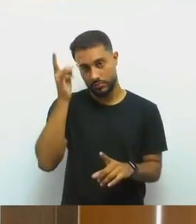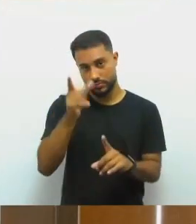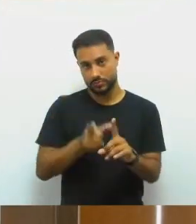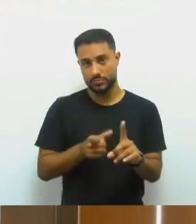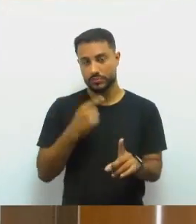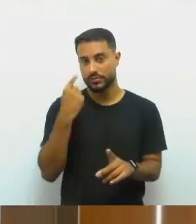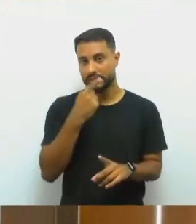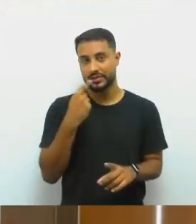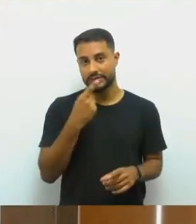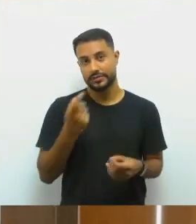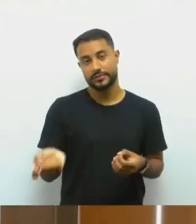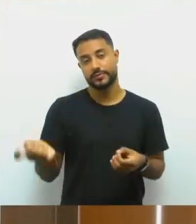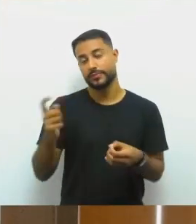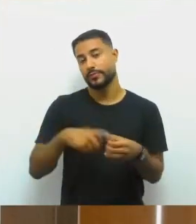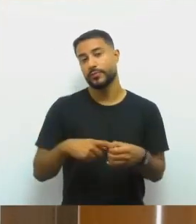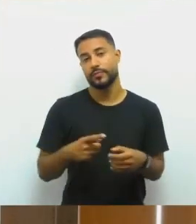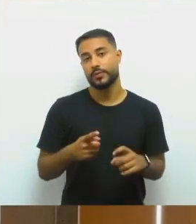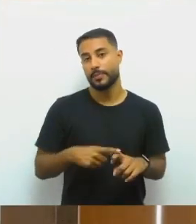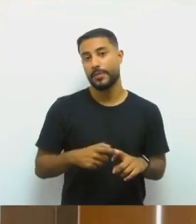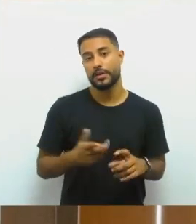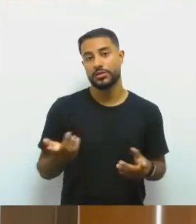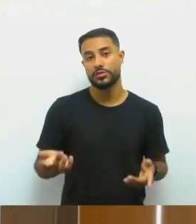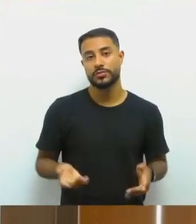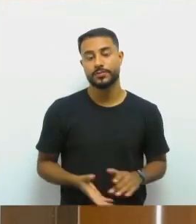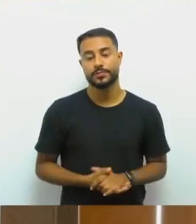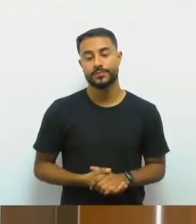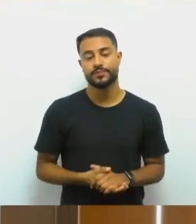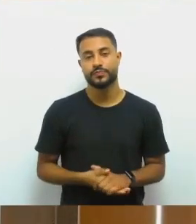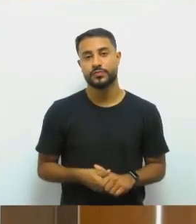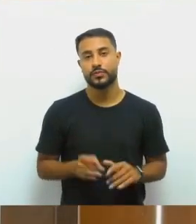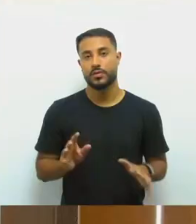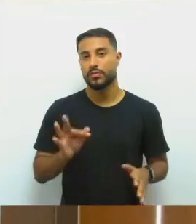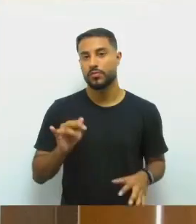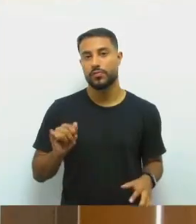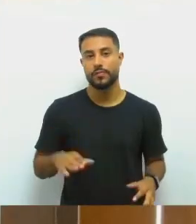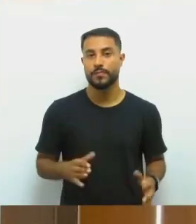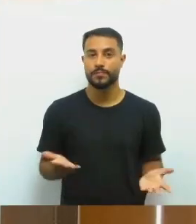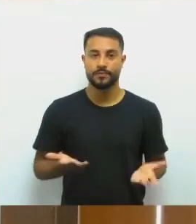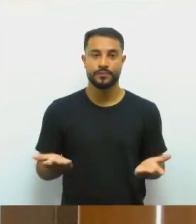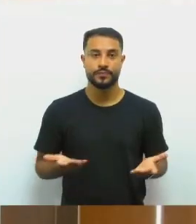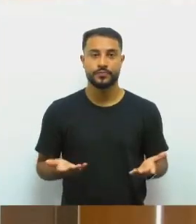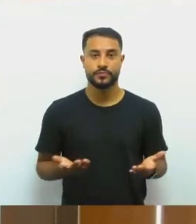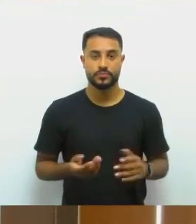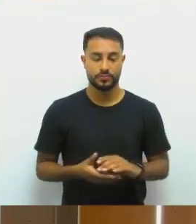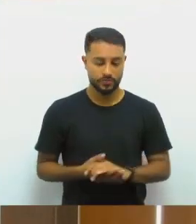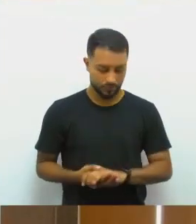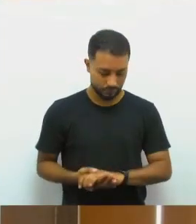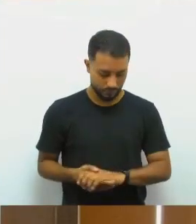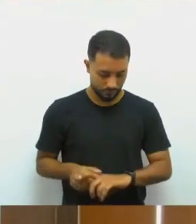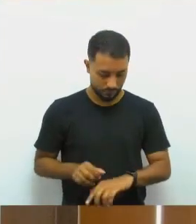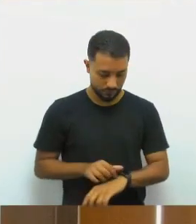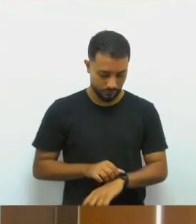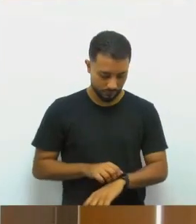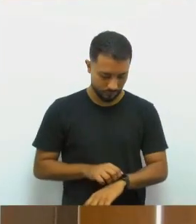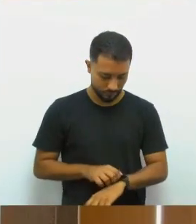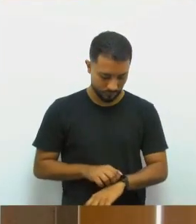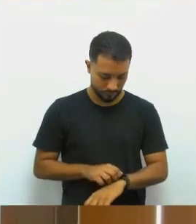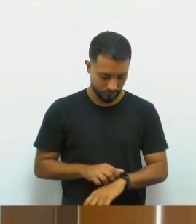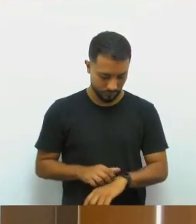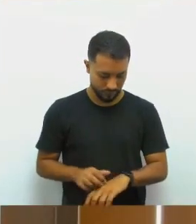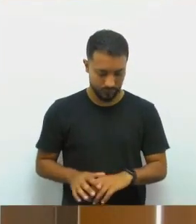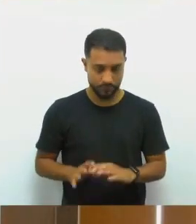férias e de licença. Para finalizar, seu presidente, um dos grandes questionamentos de